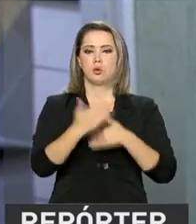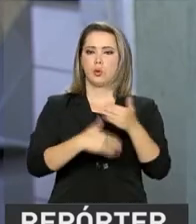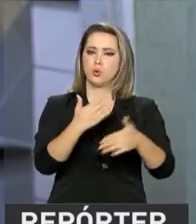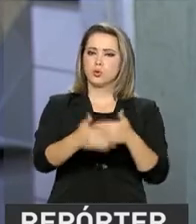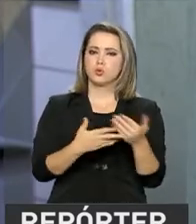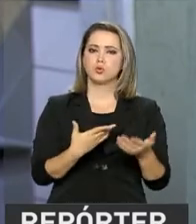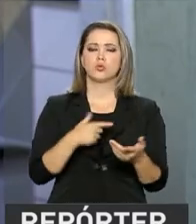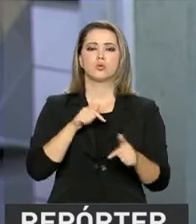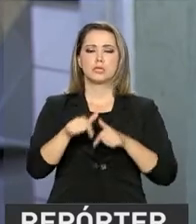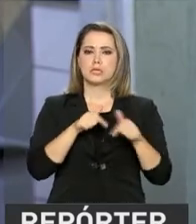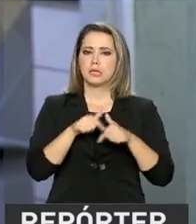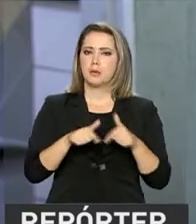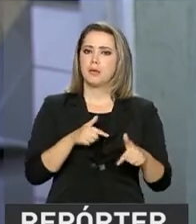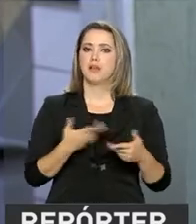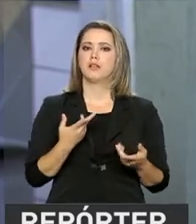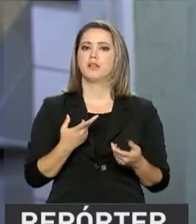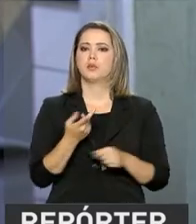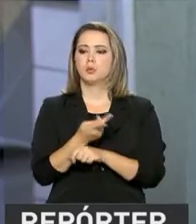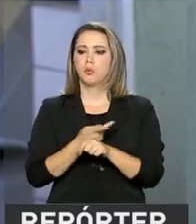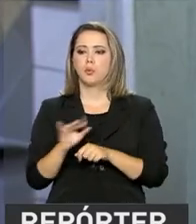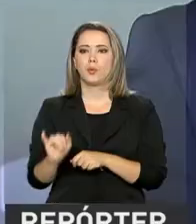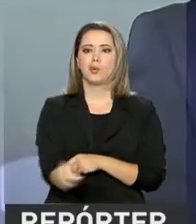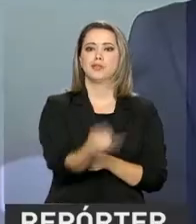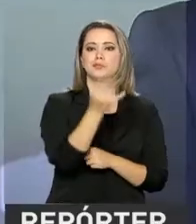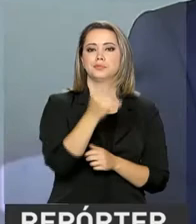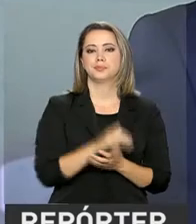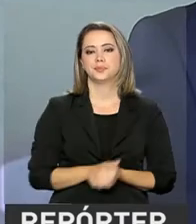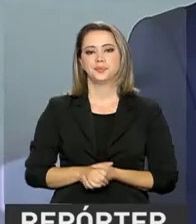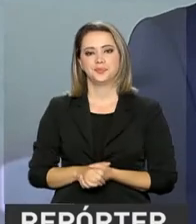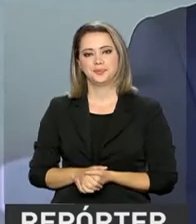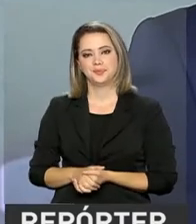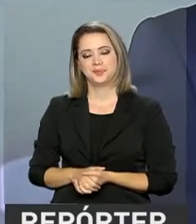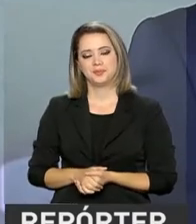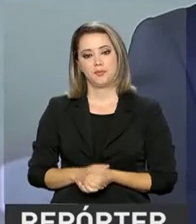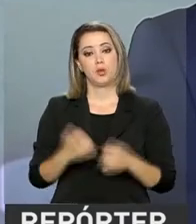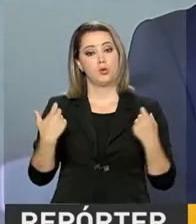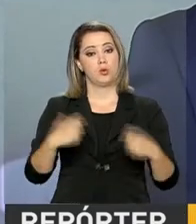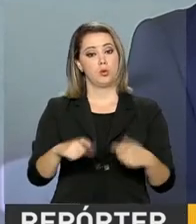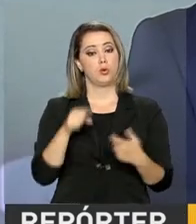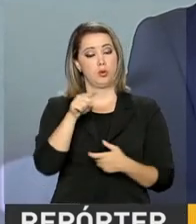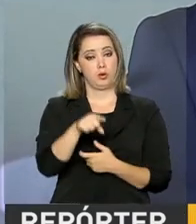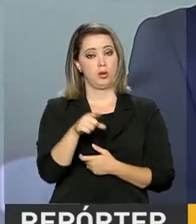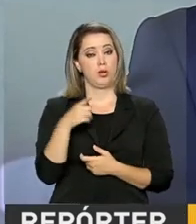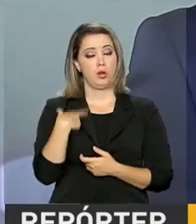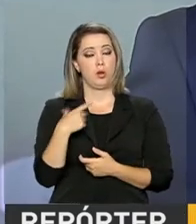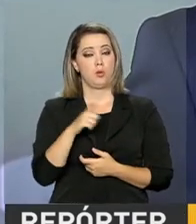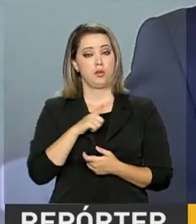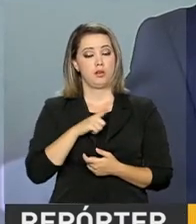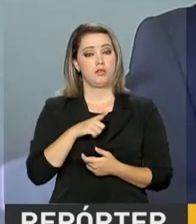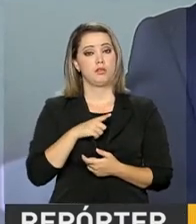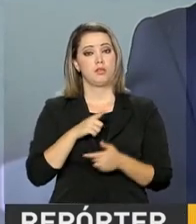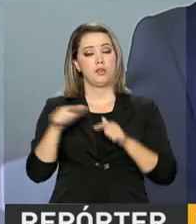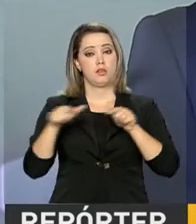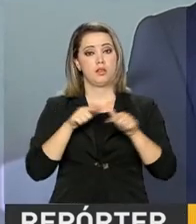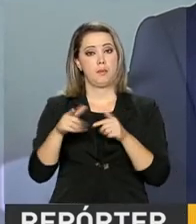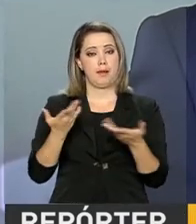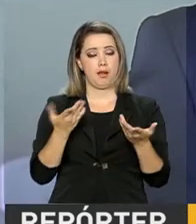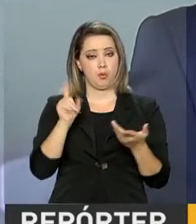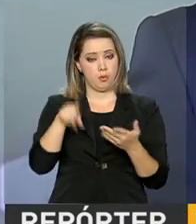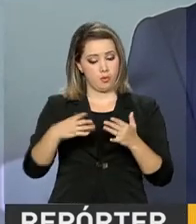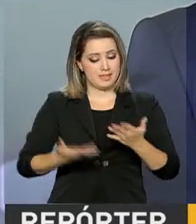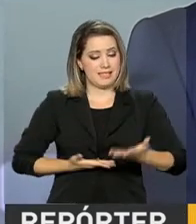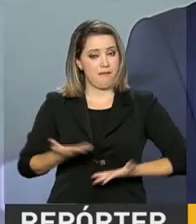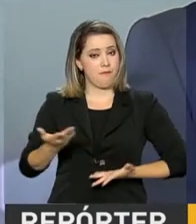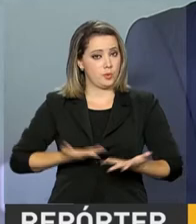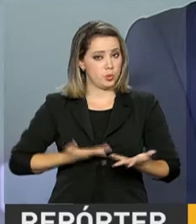seu melhor e gargano e e agarrar as oportunidades que o setor que o e marketing conseguiu emprego ou de serviço foi um dos que mais abriram vagas